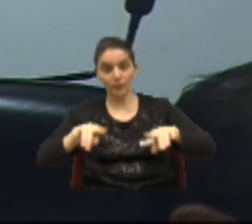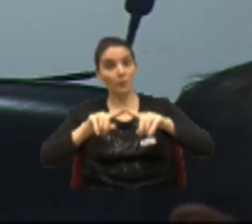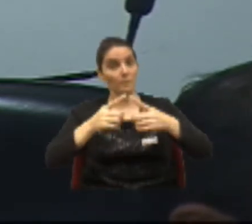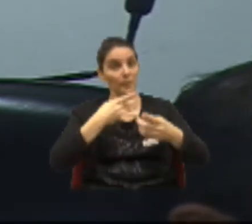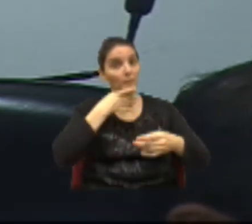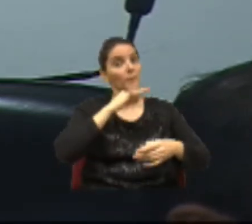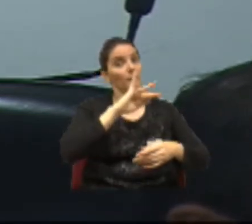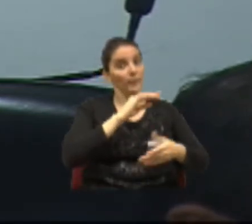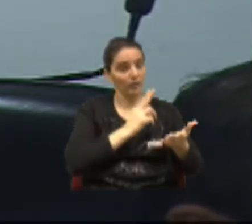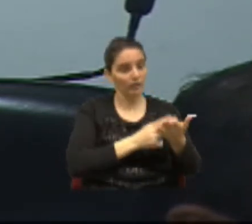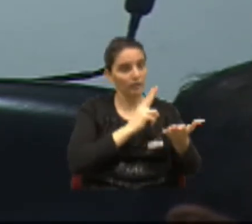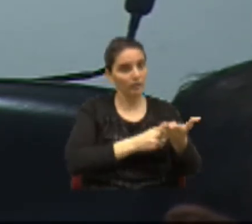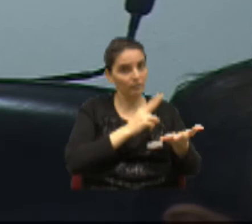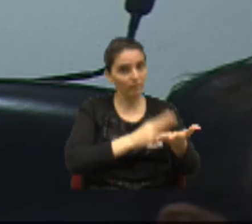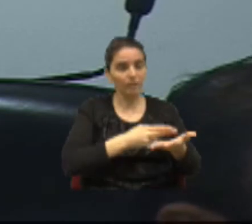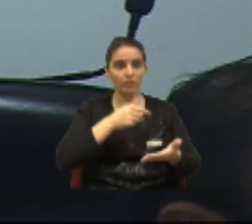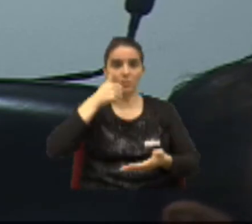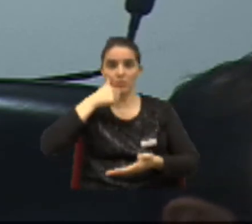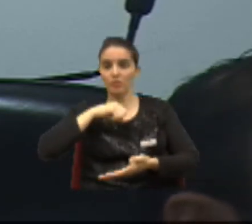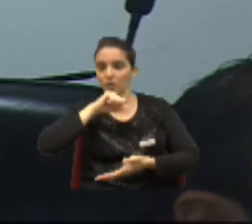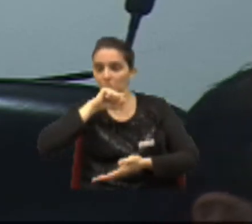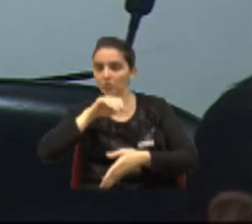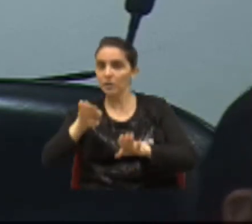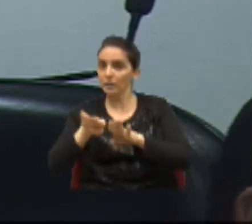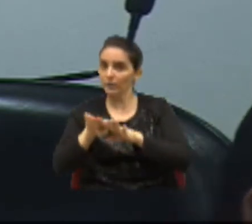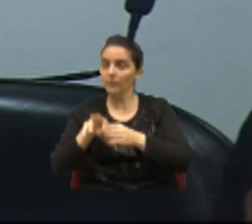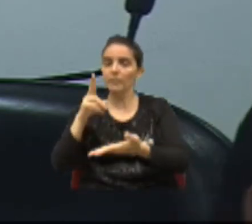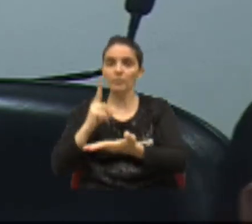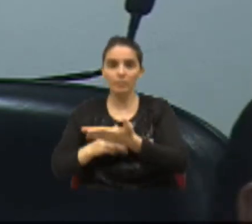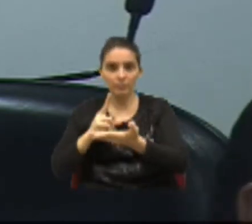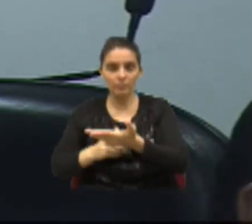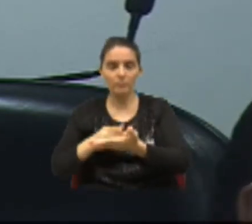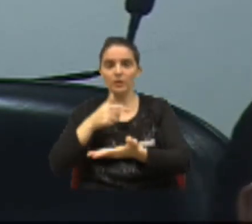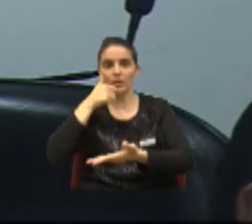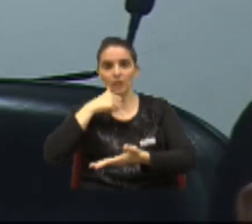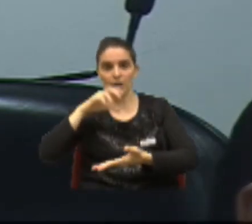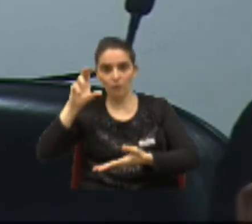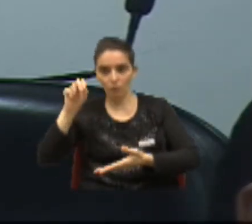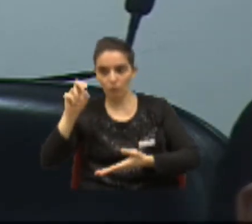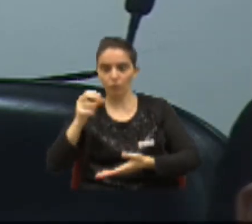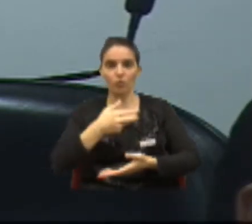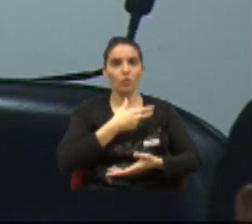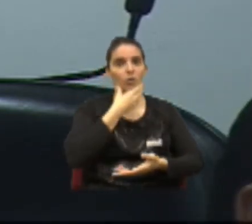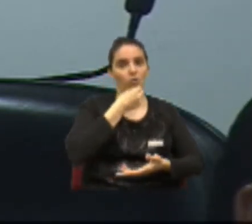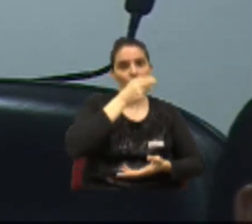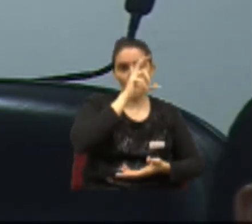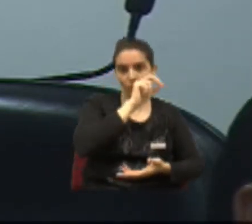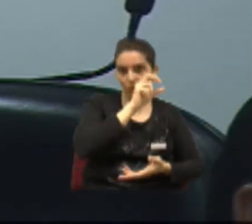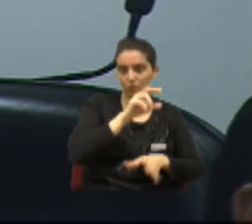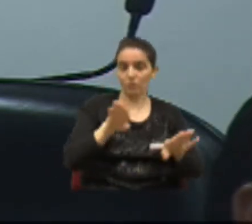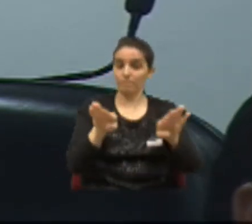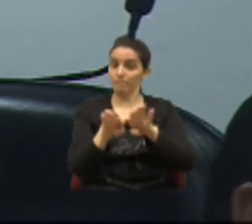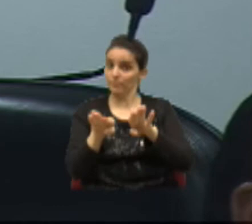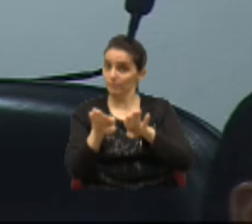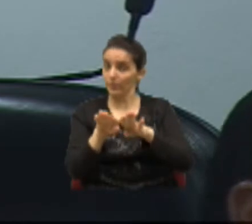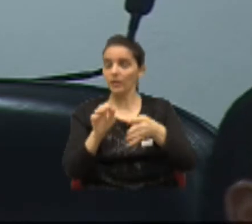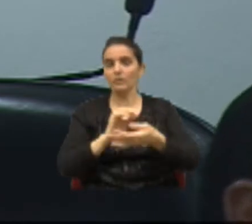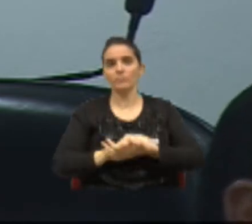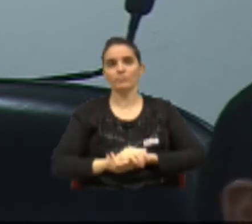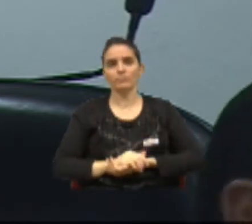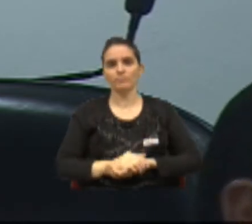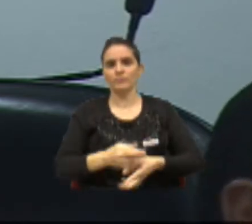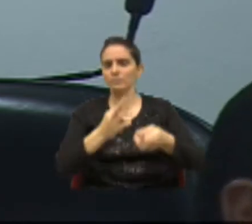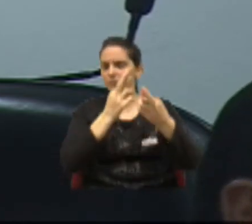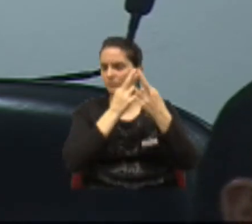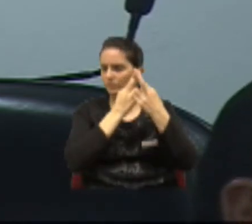sempre continuará sendo mãe, os avós maternos e paternos também, e o respeito,